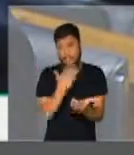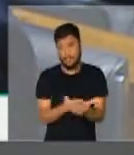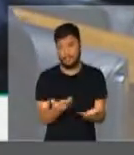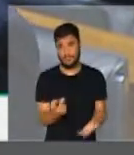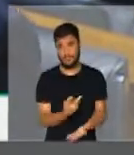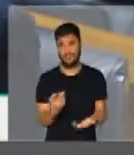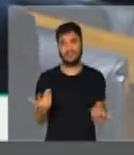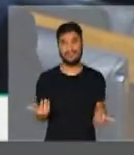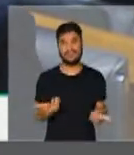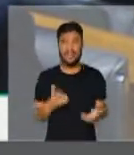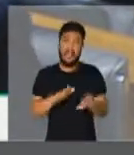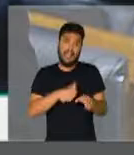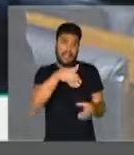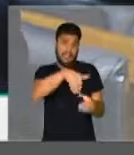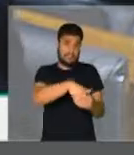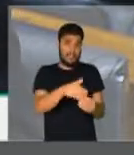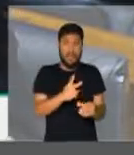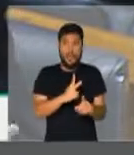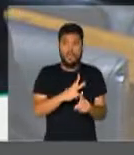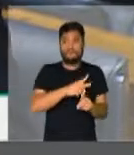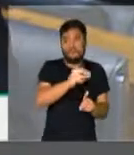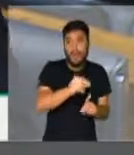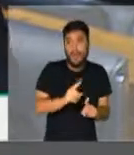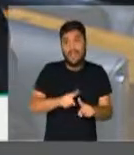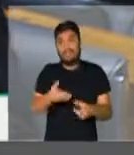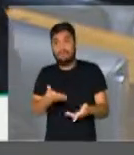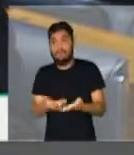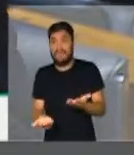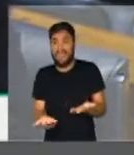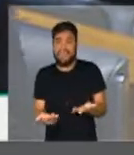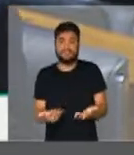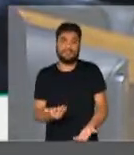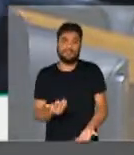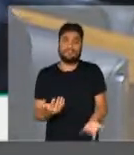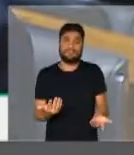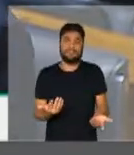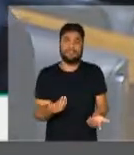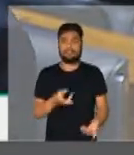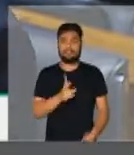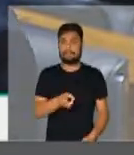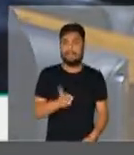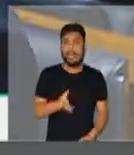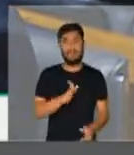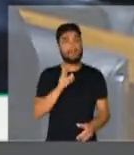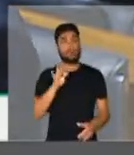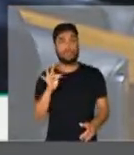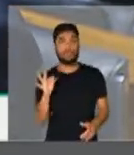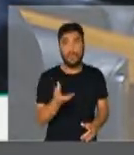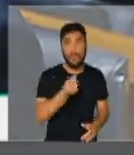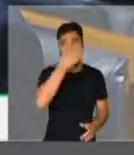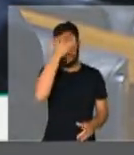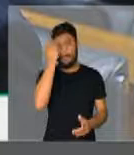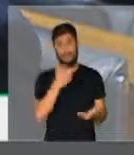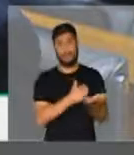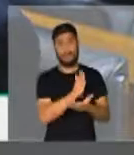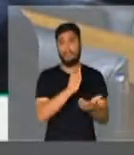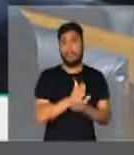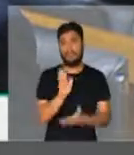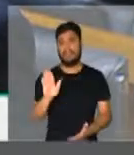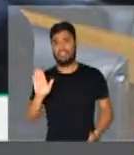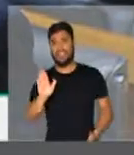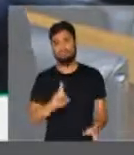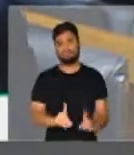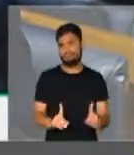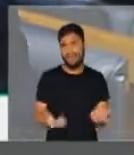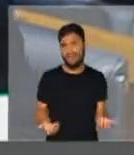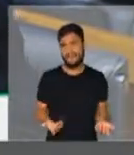se ganha, a eleição se perde. Não dá para eleger os dois lados, não dá para eleger todos que se candidatam o tempo todo.